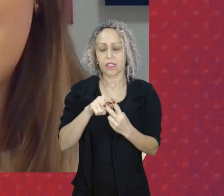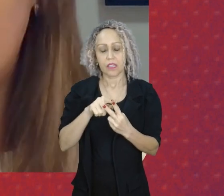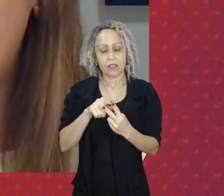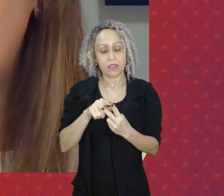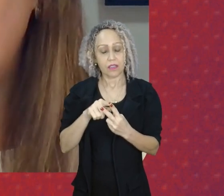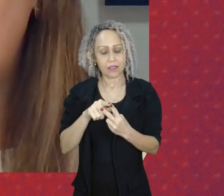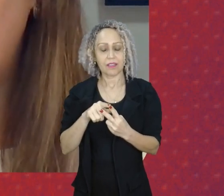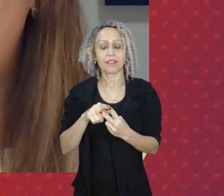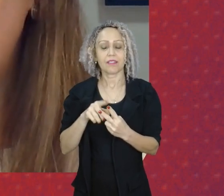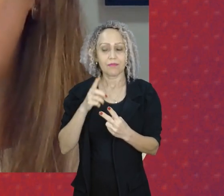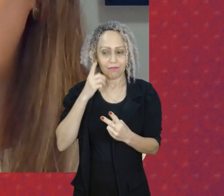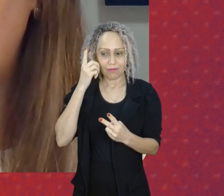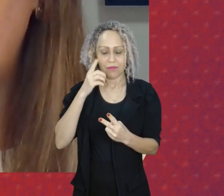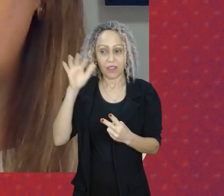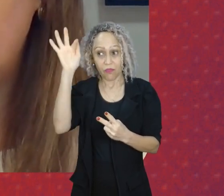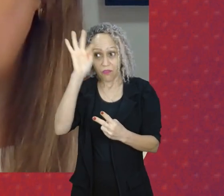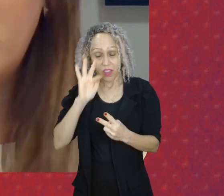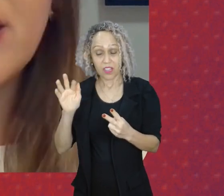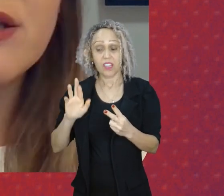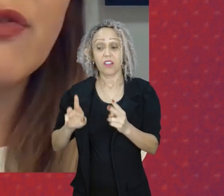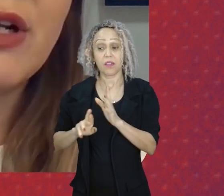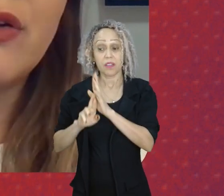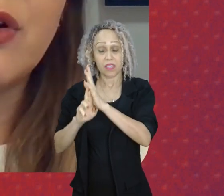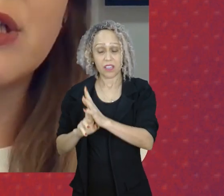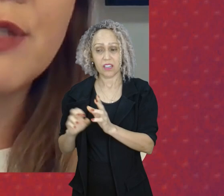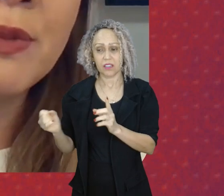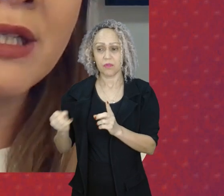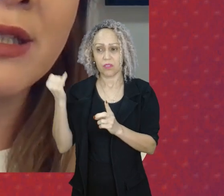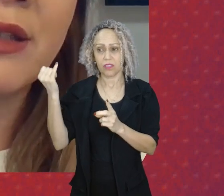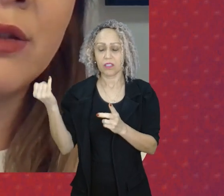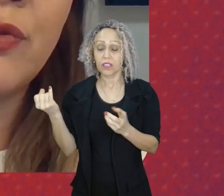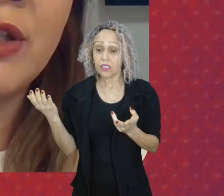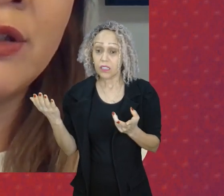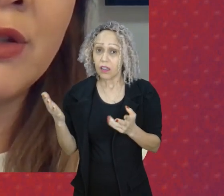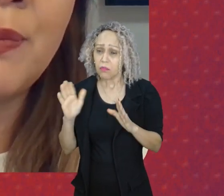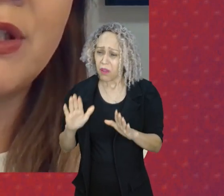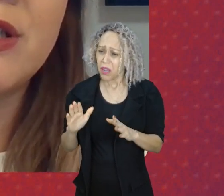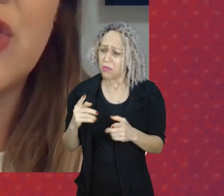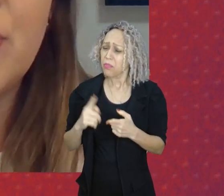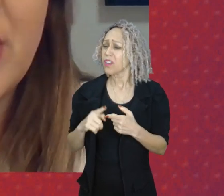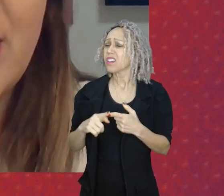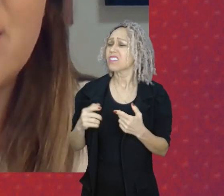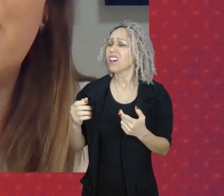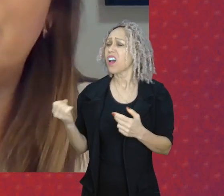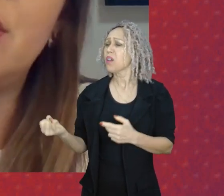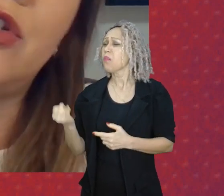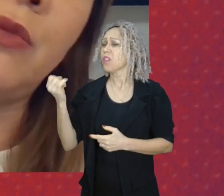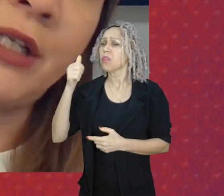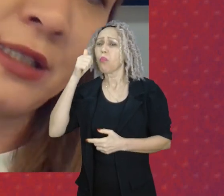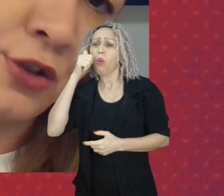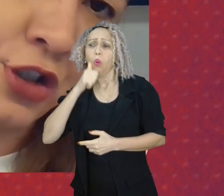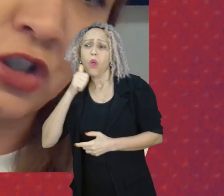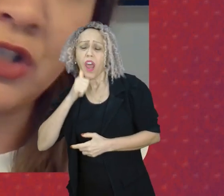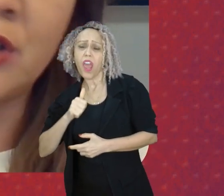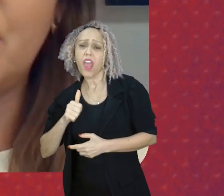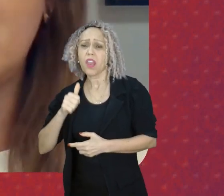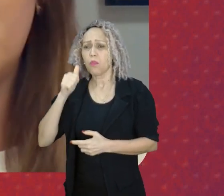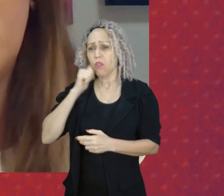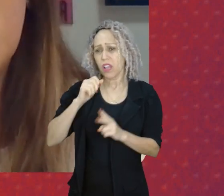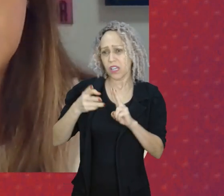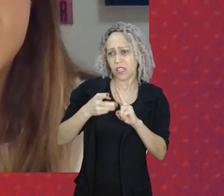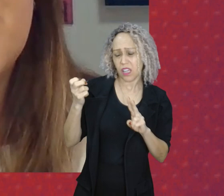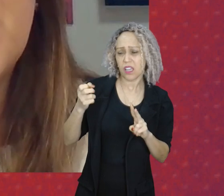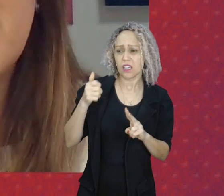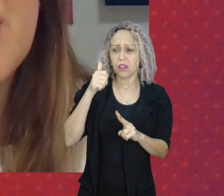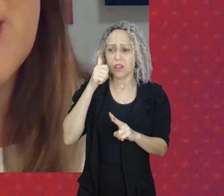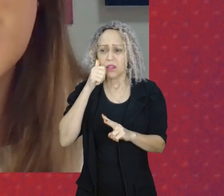uma representatividade muito importante. E aí você fala, nossa, mas por que você está tanto falando da importância de mulheres, da importância de mulheres indígenas, da importância